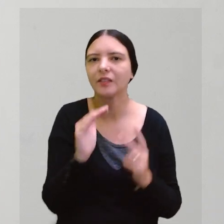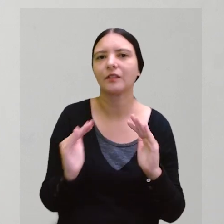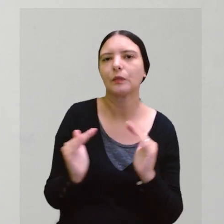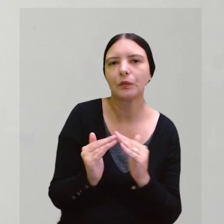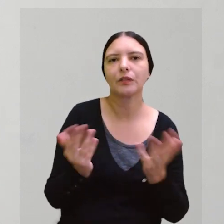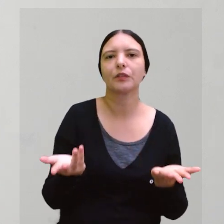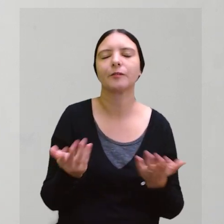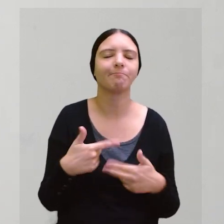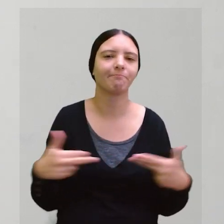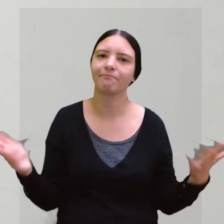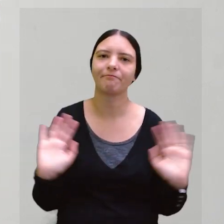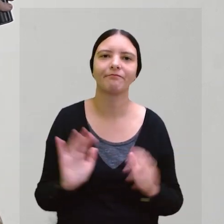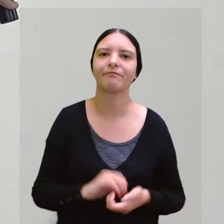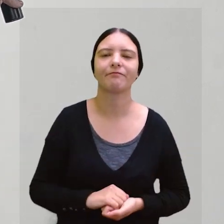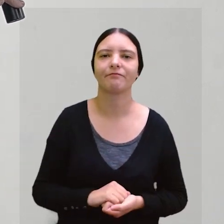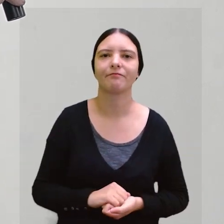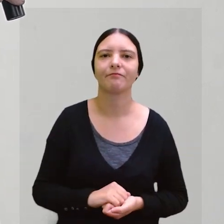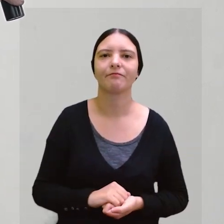moradia, enfim.